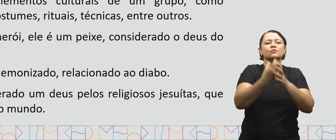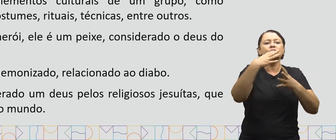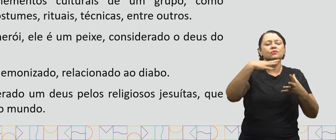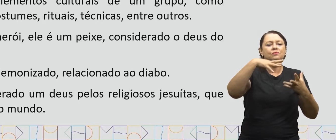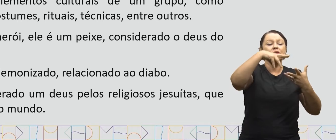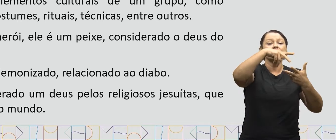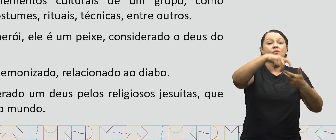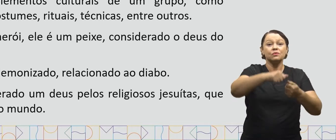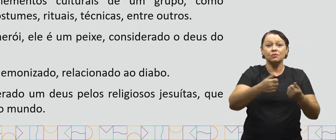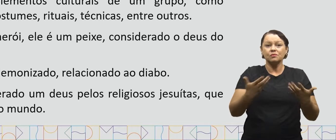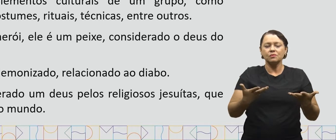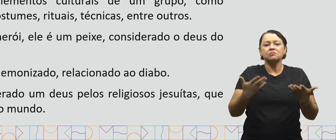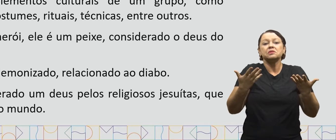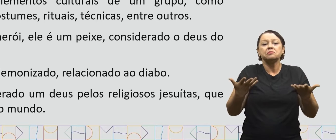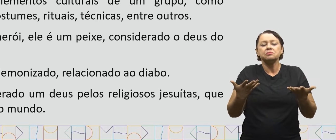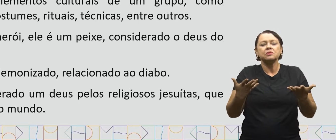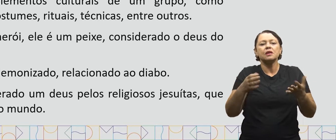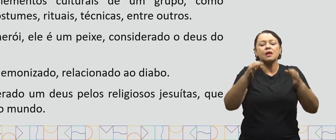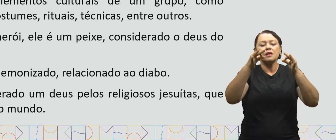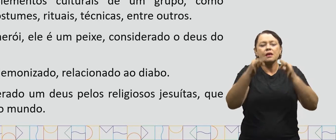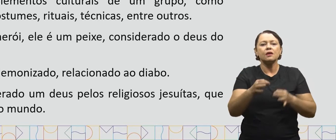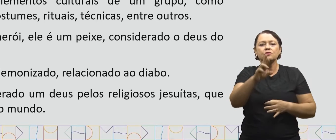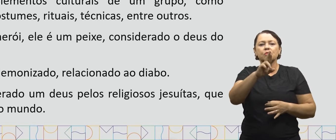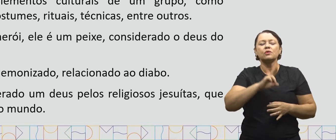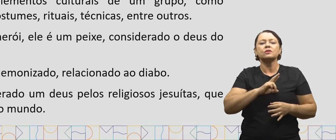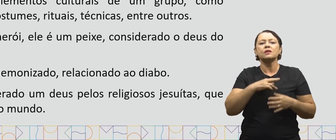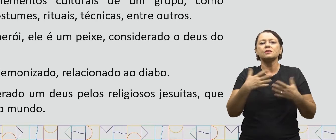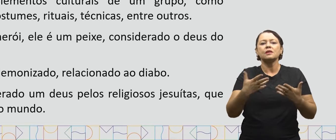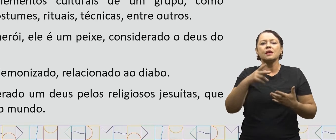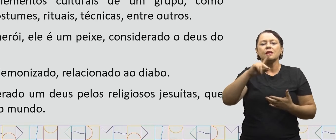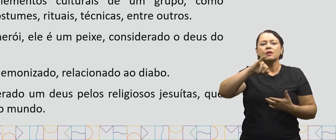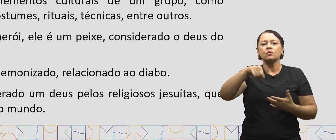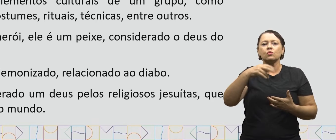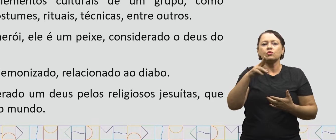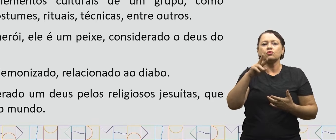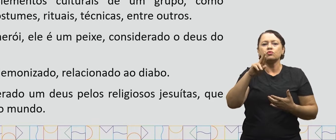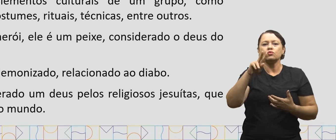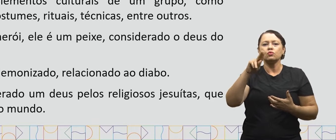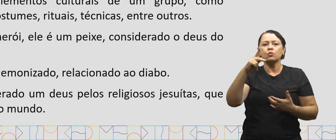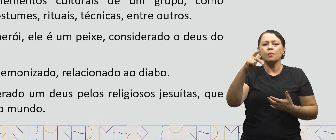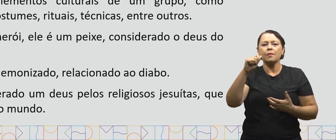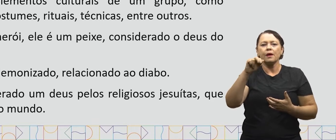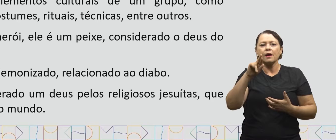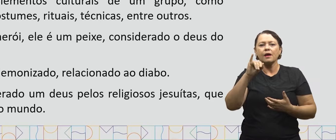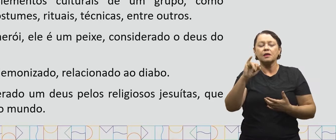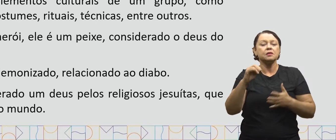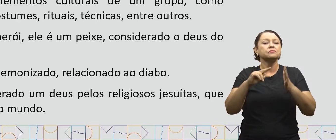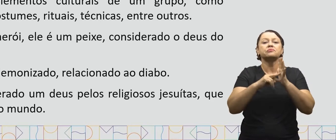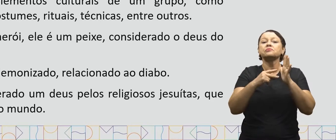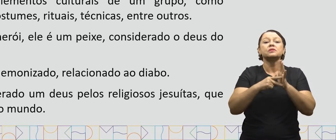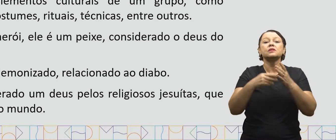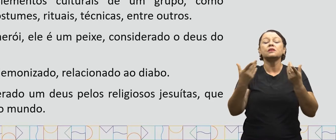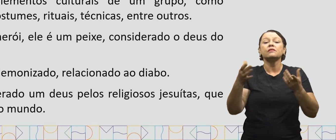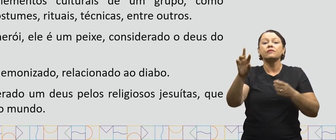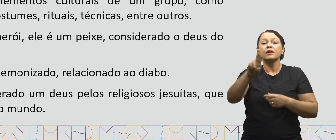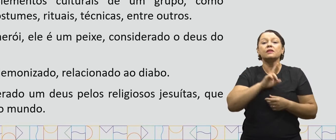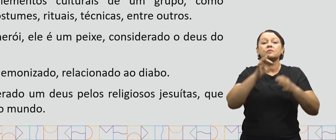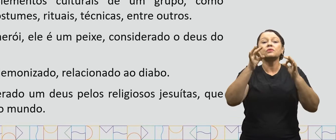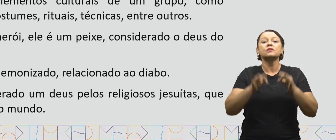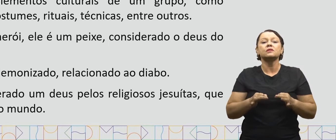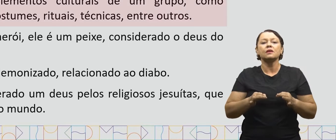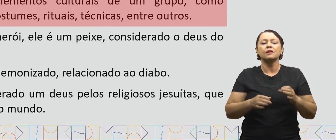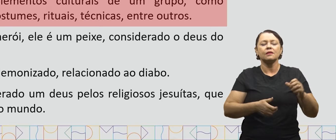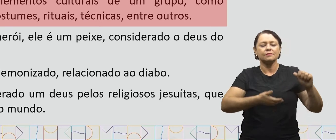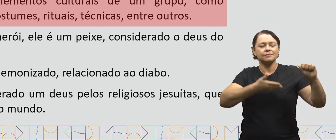E aí, em relação ao Jurupari ser um herói civilizador, o que isso significa? A alternativa correta